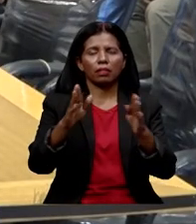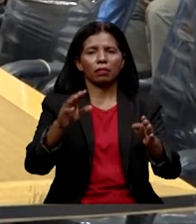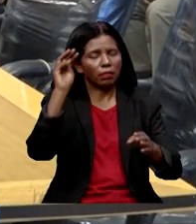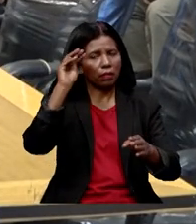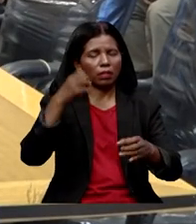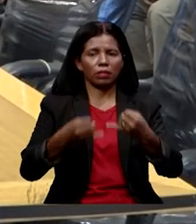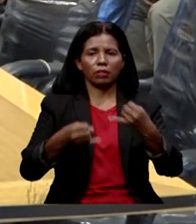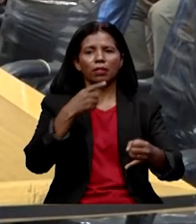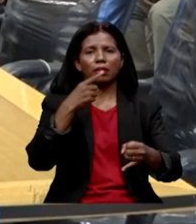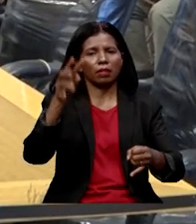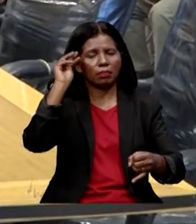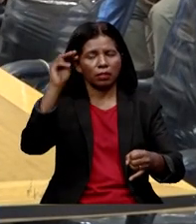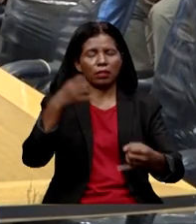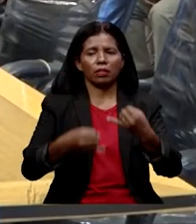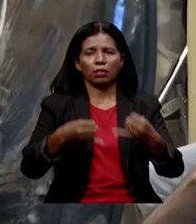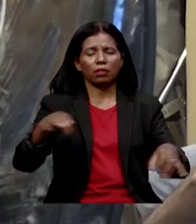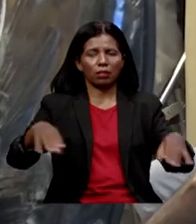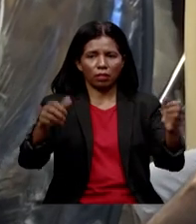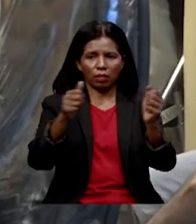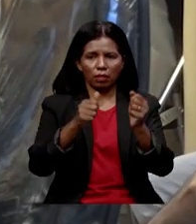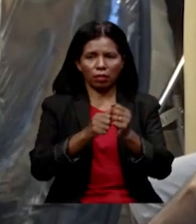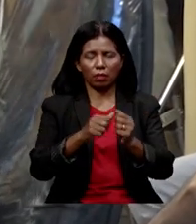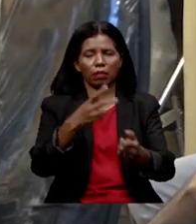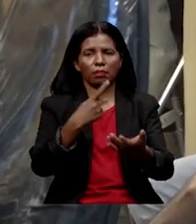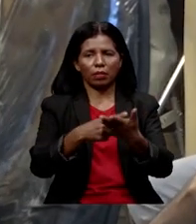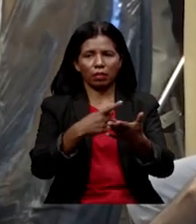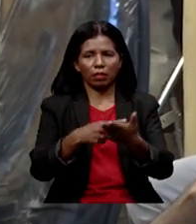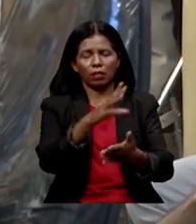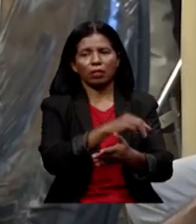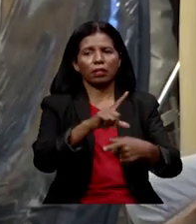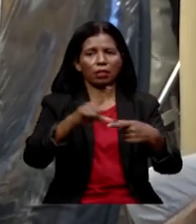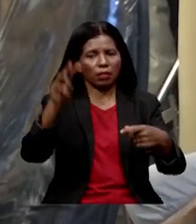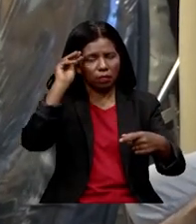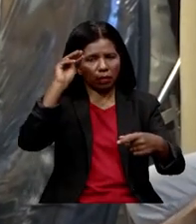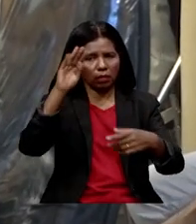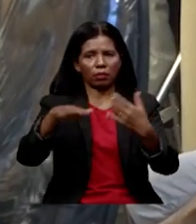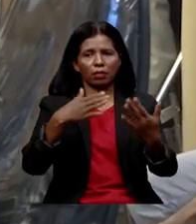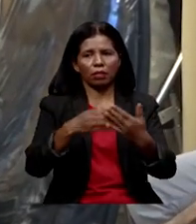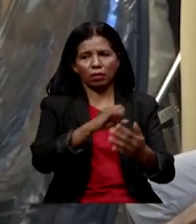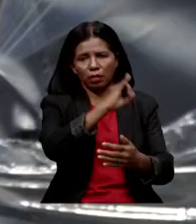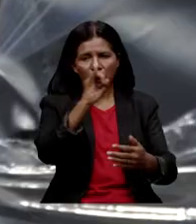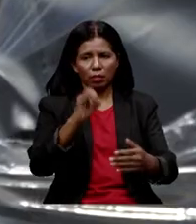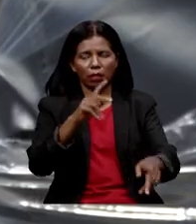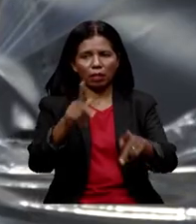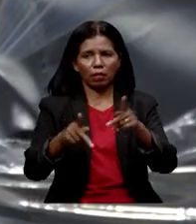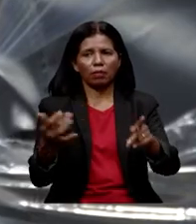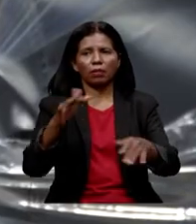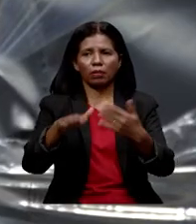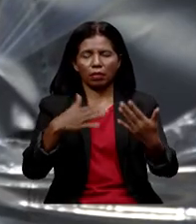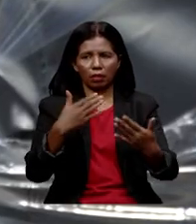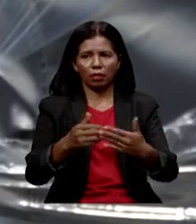Justiça, Ateten, o Ministério da Justiça se coordena o naimba projeto no linha ministerial Sira, onde identifica a comunidade afetada Sira,